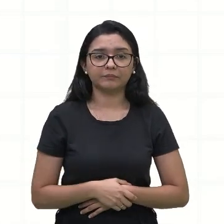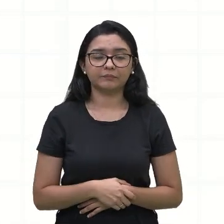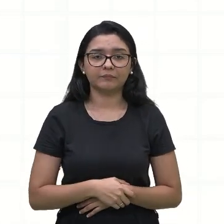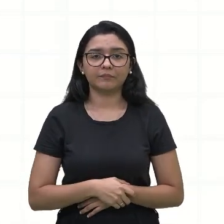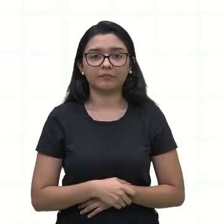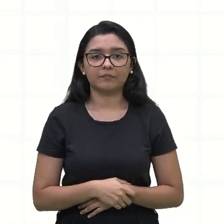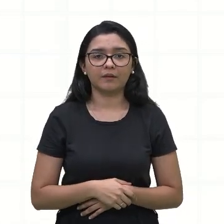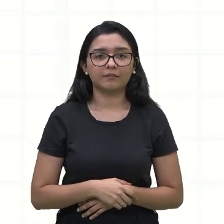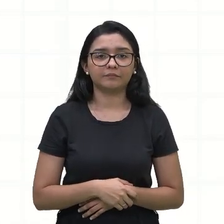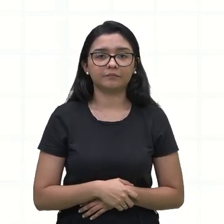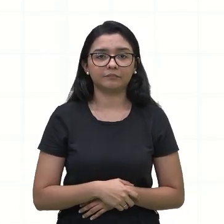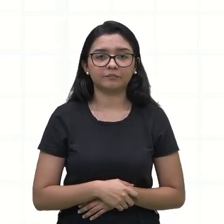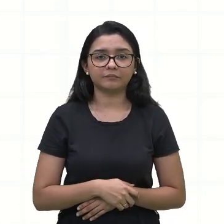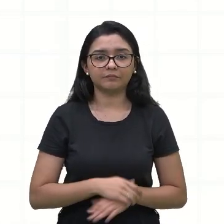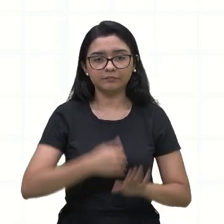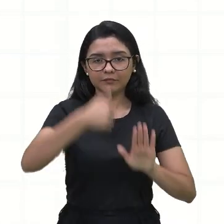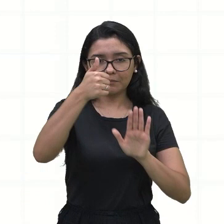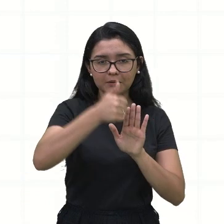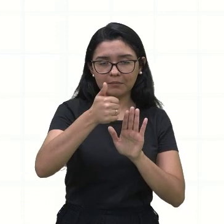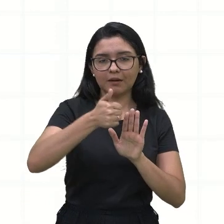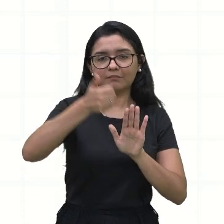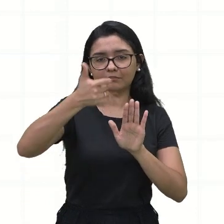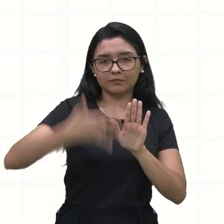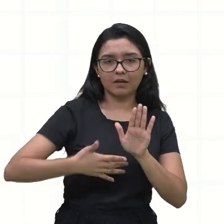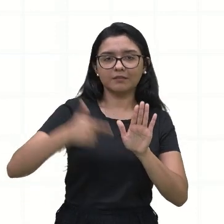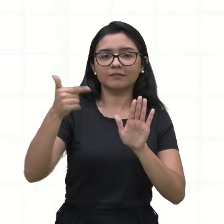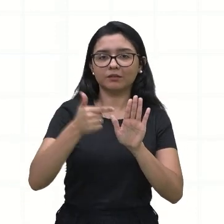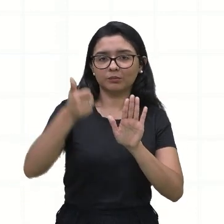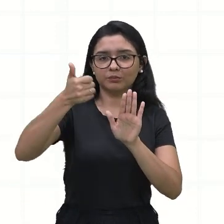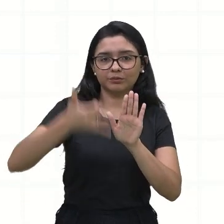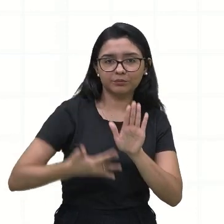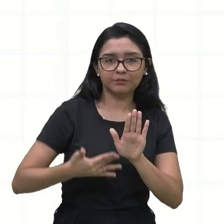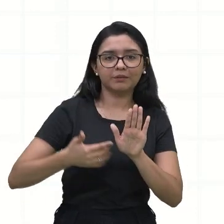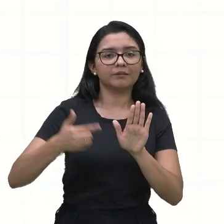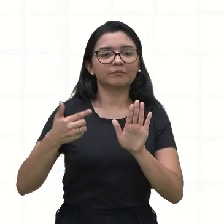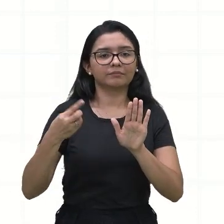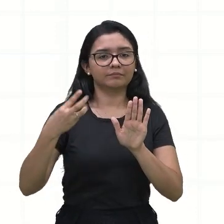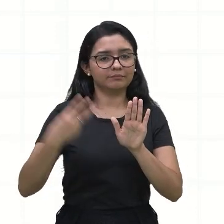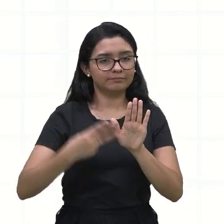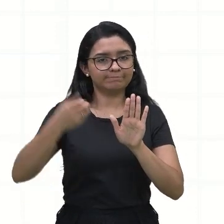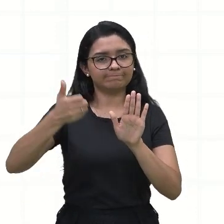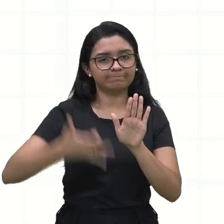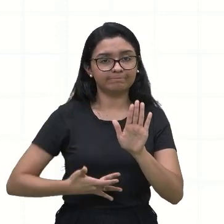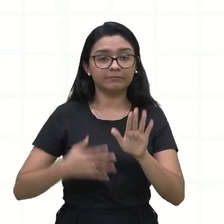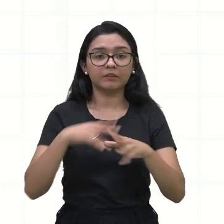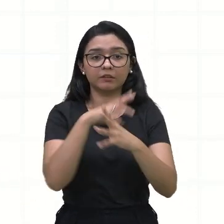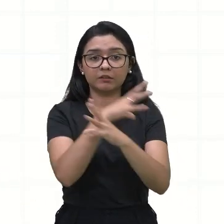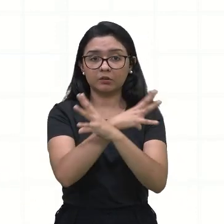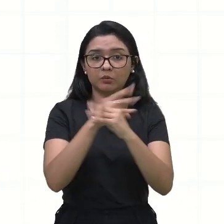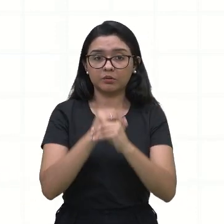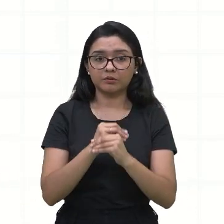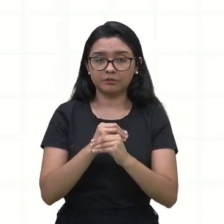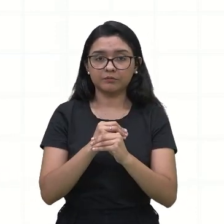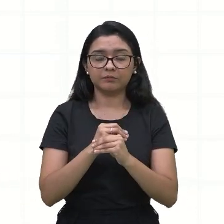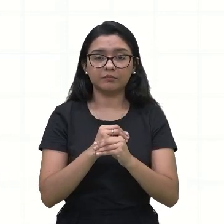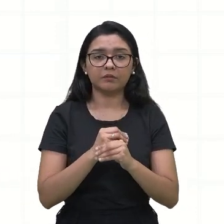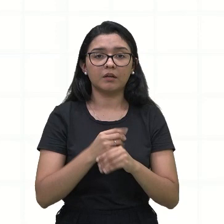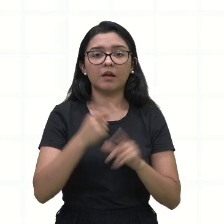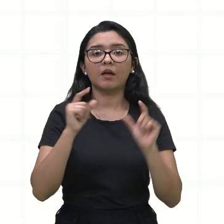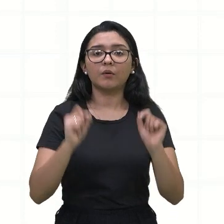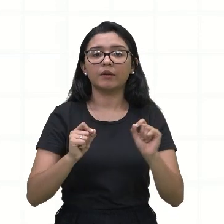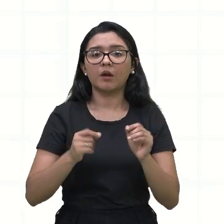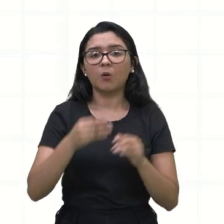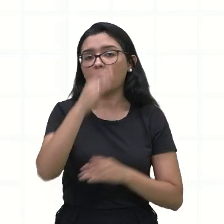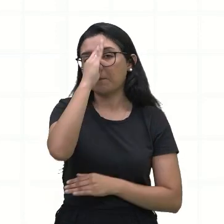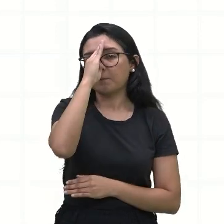aí os argumentos dele que ele vai falar sobre amizade. O conectivo, em primeiro lugar, ele indica uma ordem de